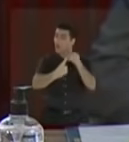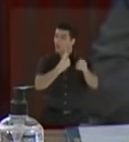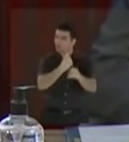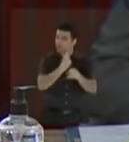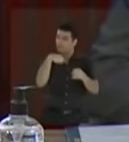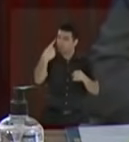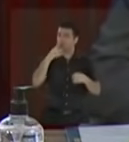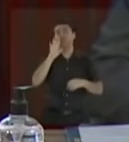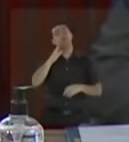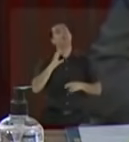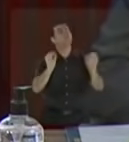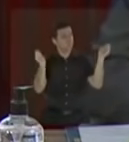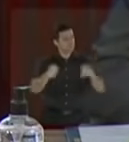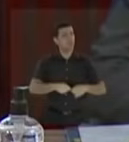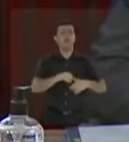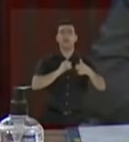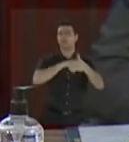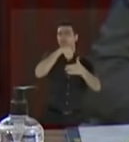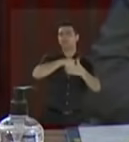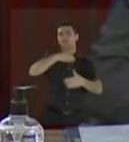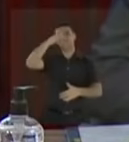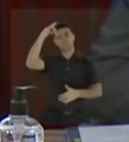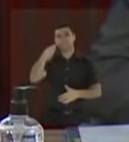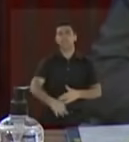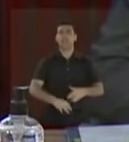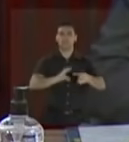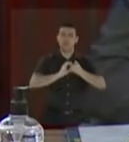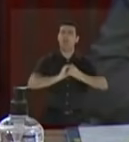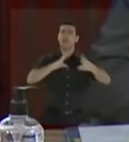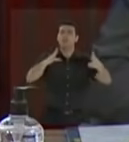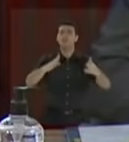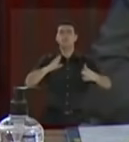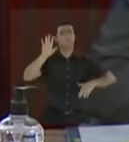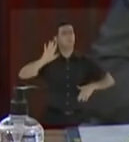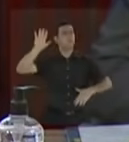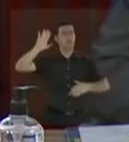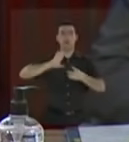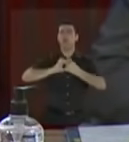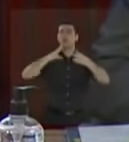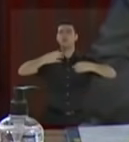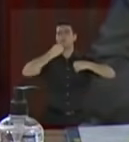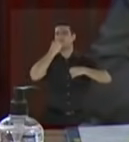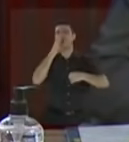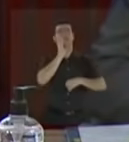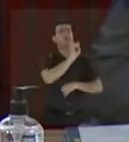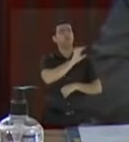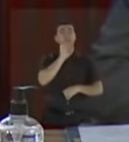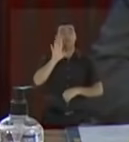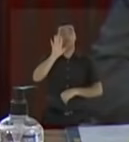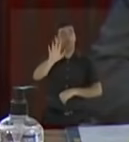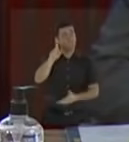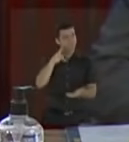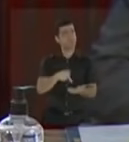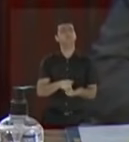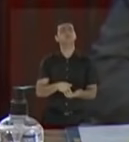Neto que a Presidente do Banco Central os dois declararam quando assumirão os cargos que eles tinham essas empresas agora fica aquela questão de